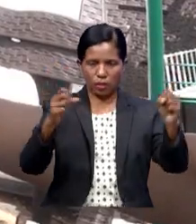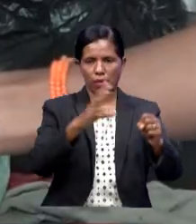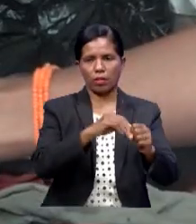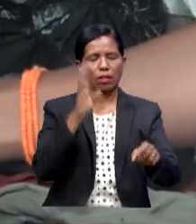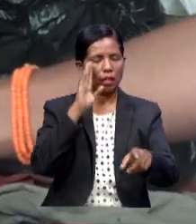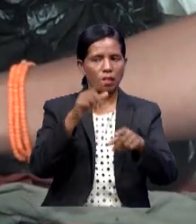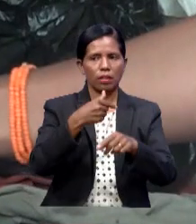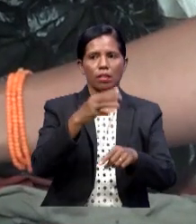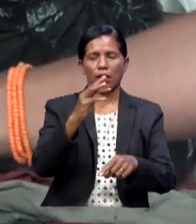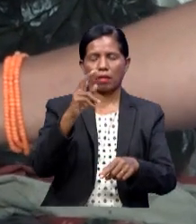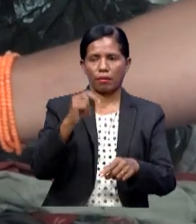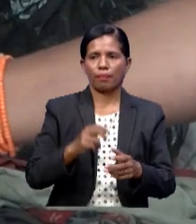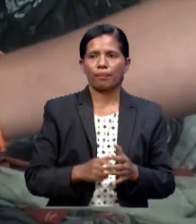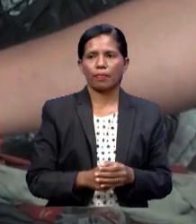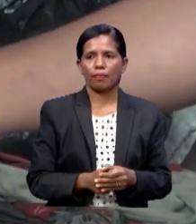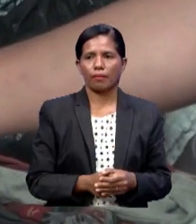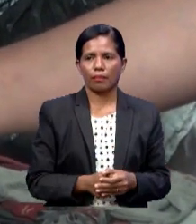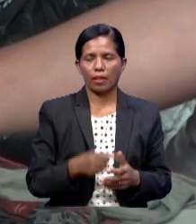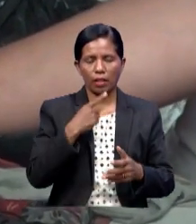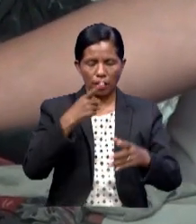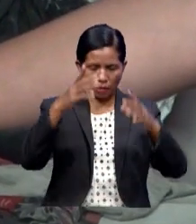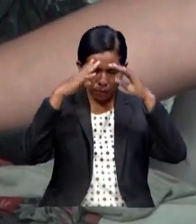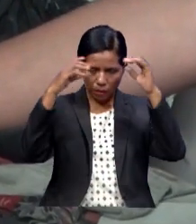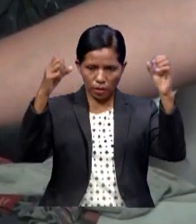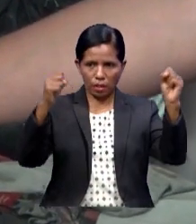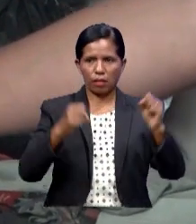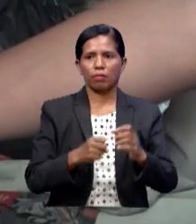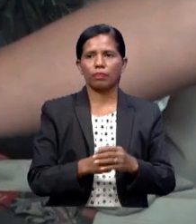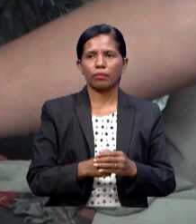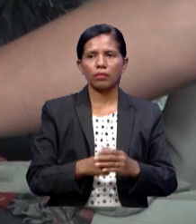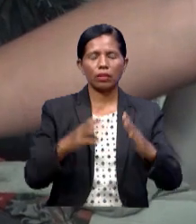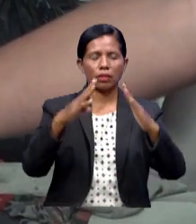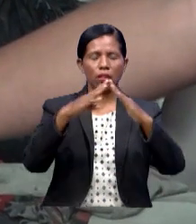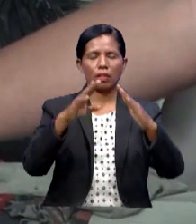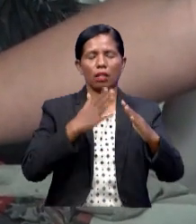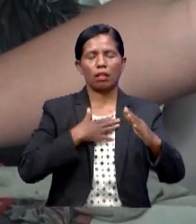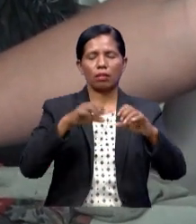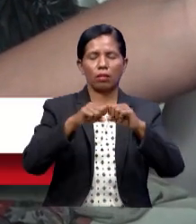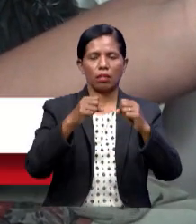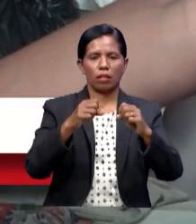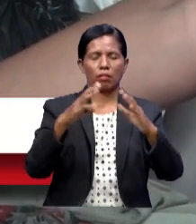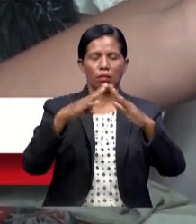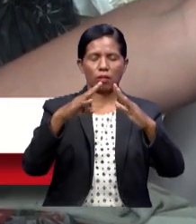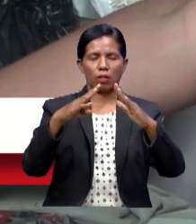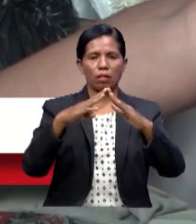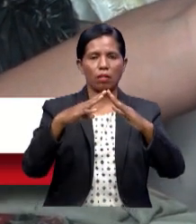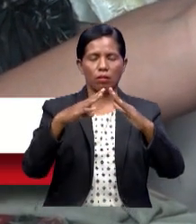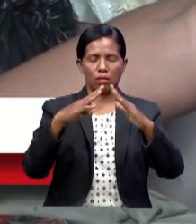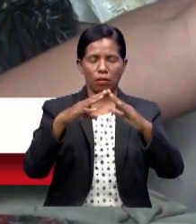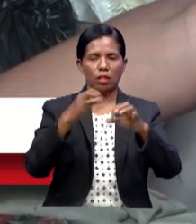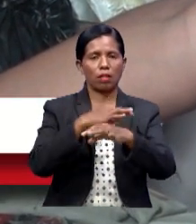hot ne va de hana presidente hari au ne ma ne kalen mai